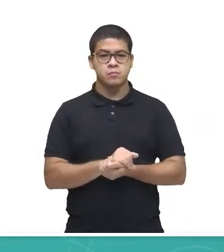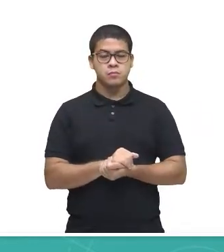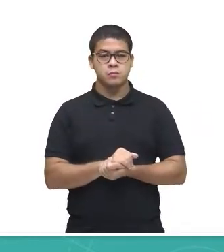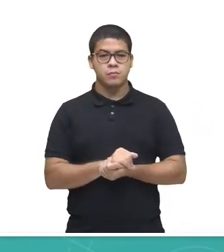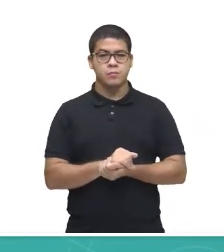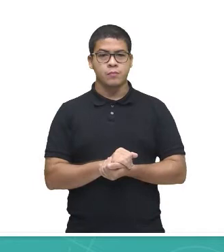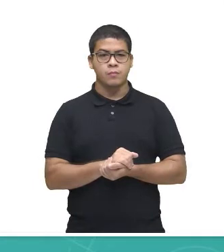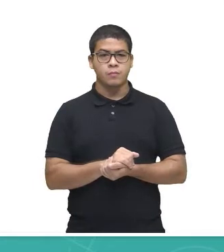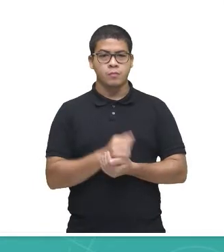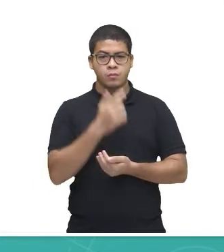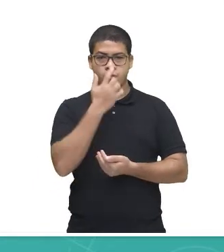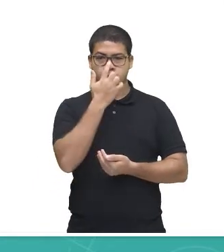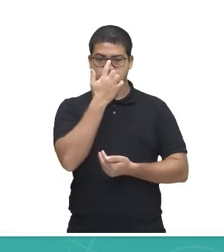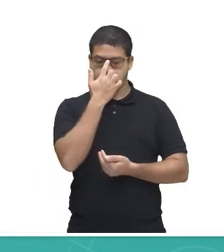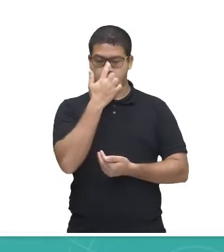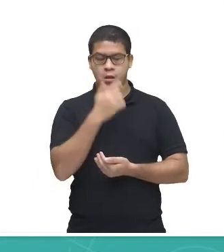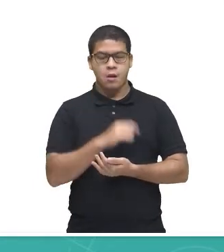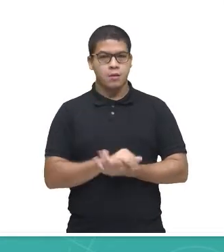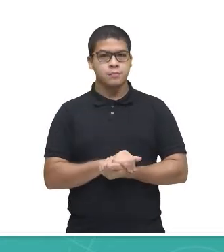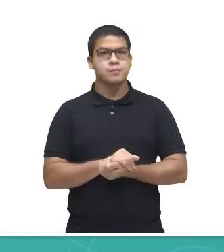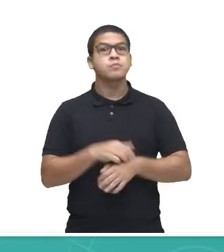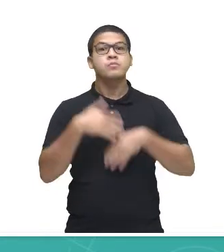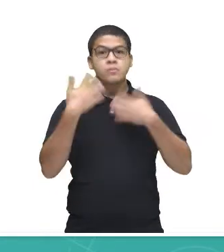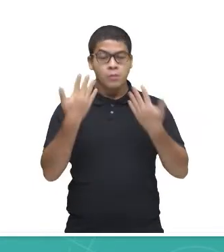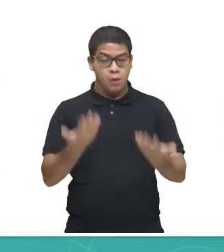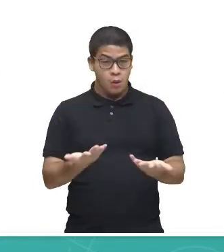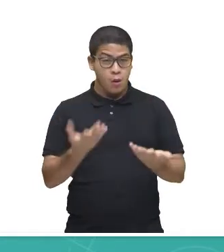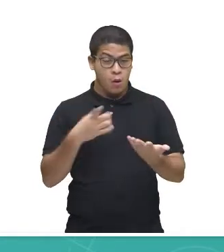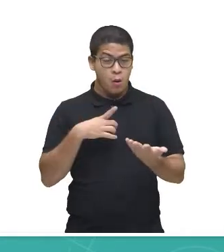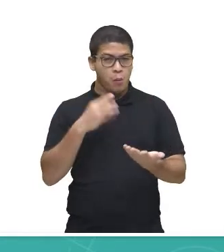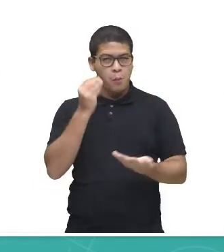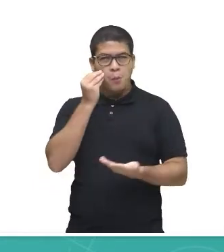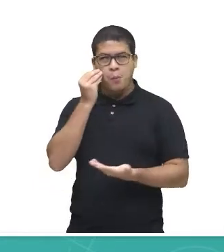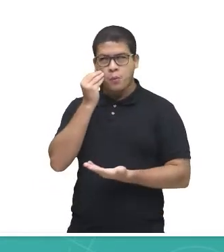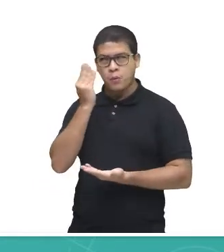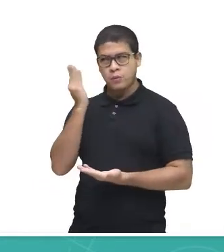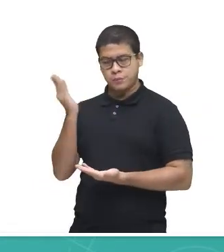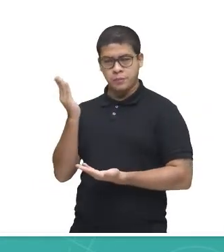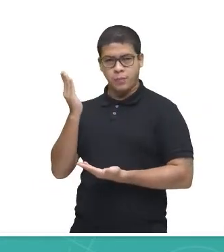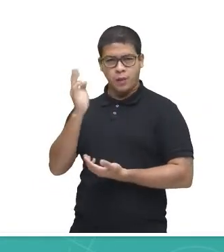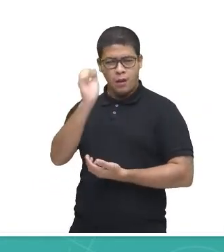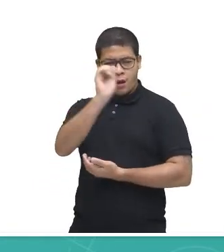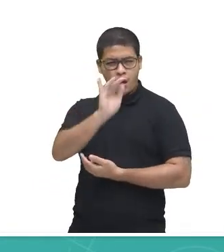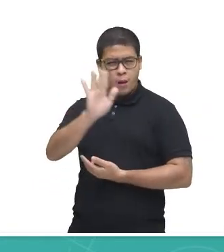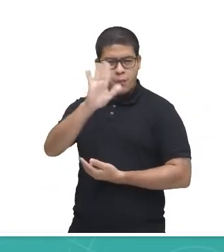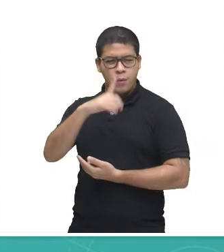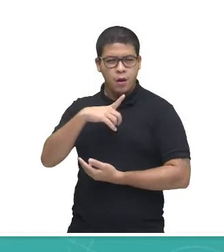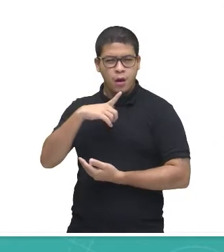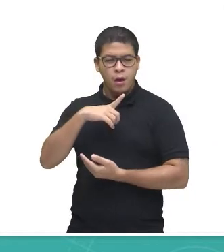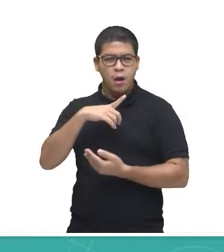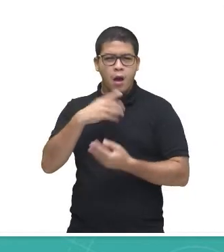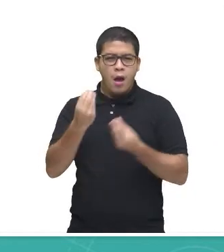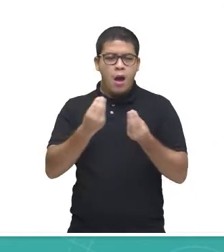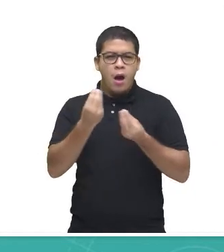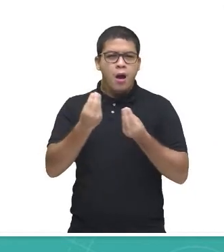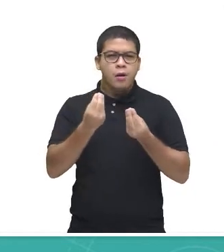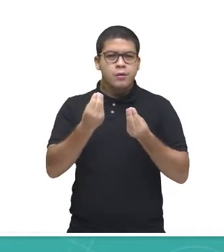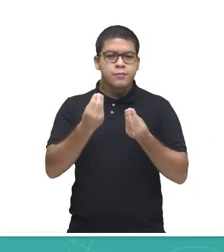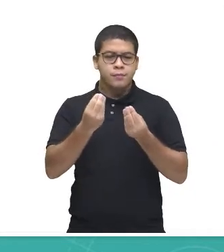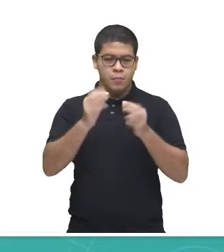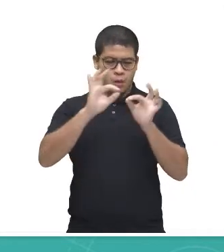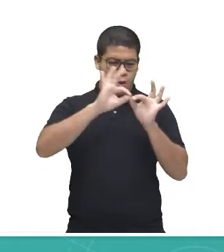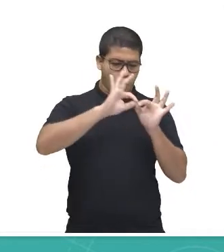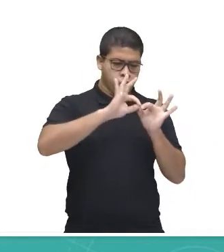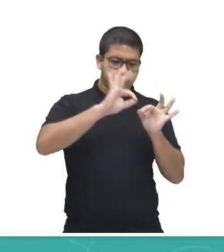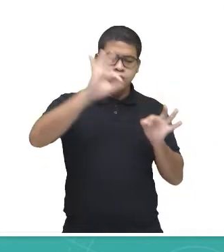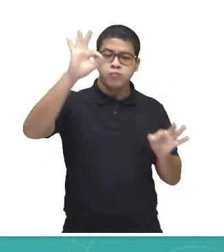tá bom? E aí, nessa cartela aqui, estamos falando de ângulos internos. Gente, quando